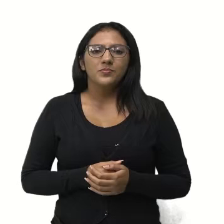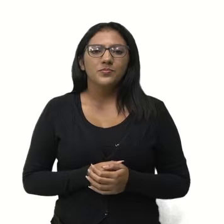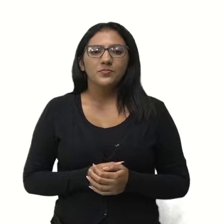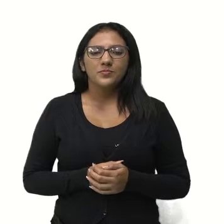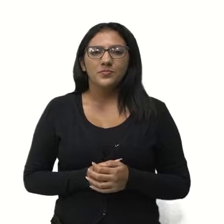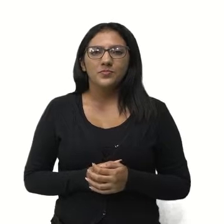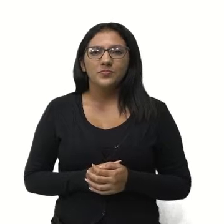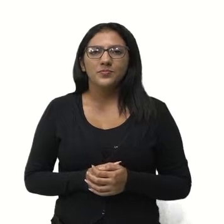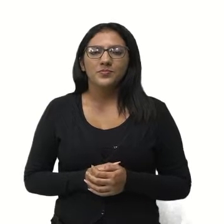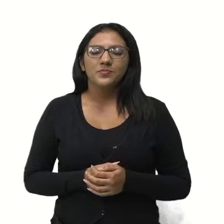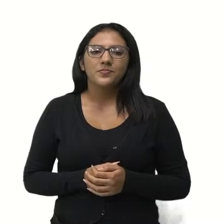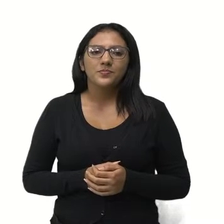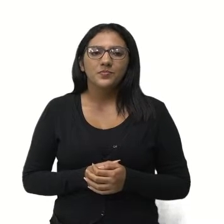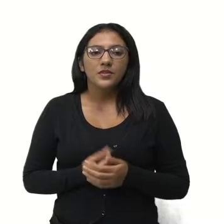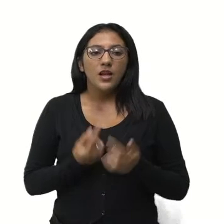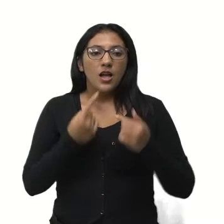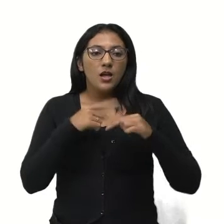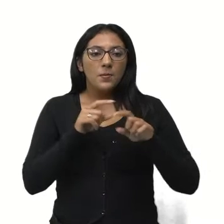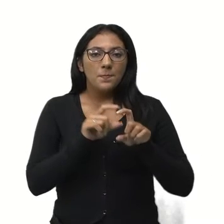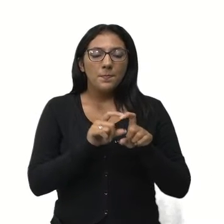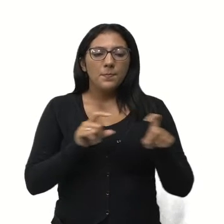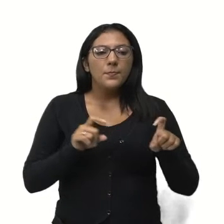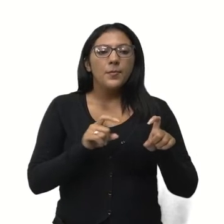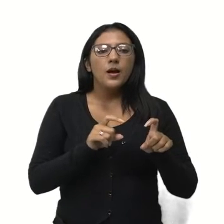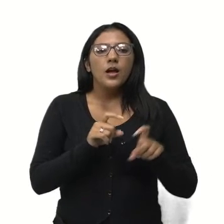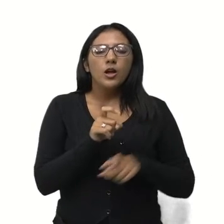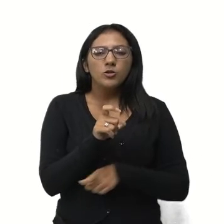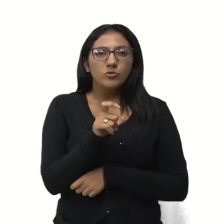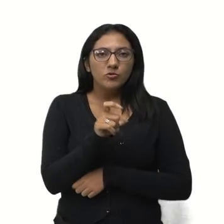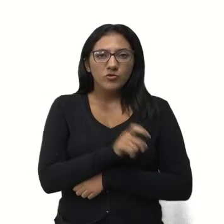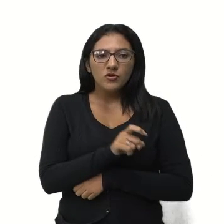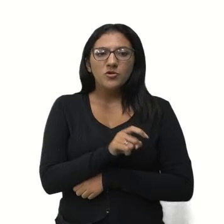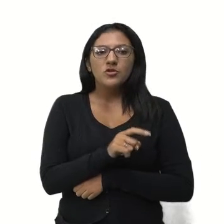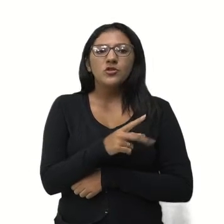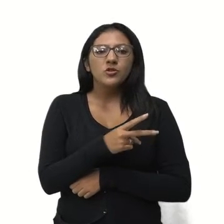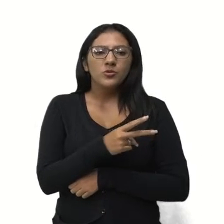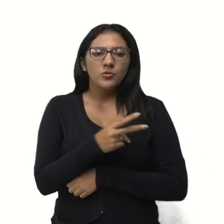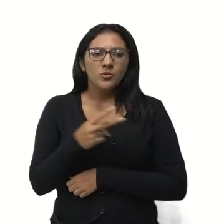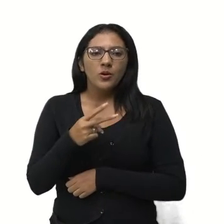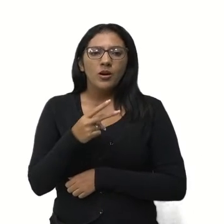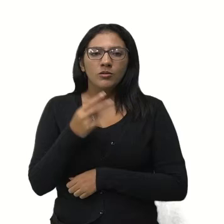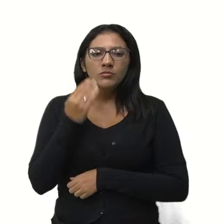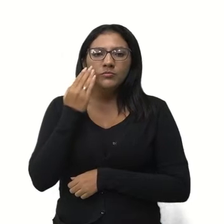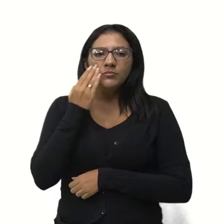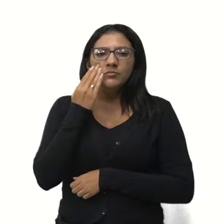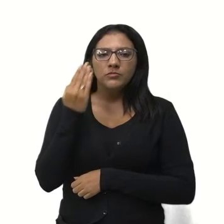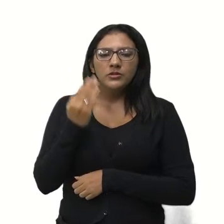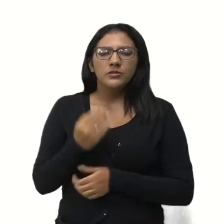4.920. O nosso x vai ser então igual a